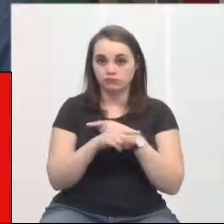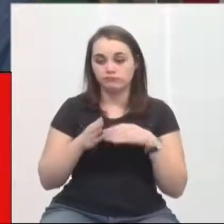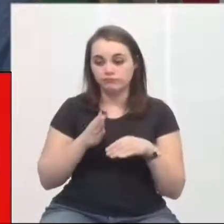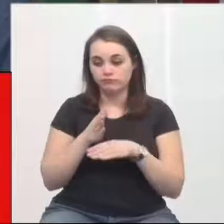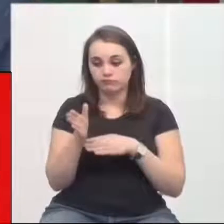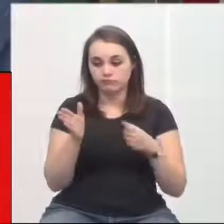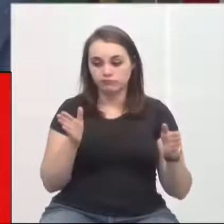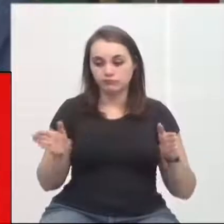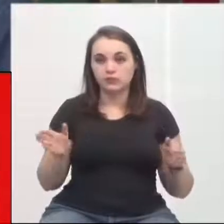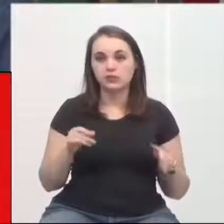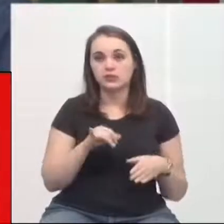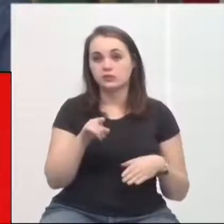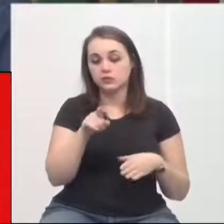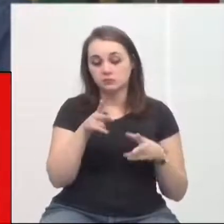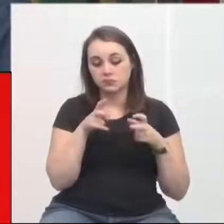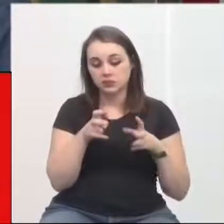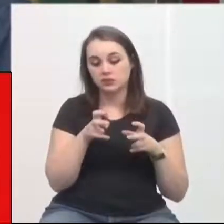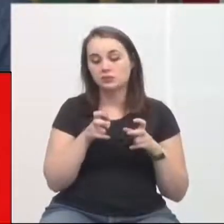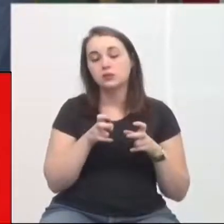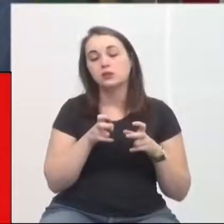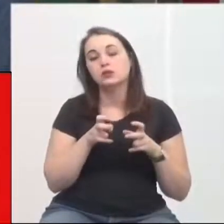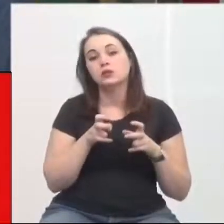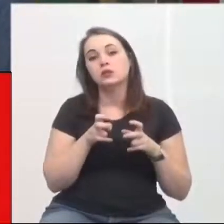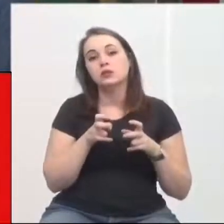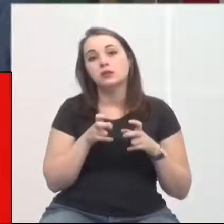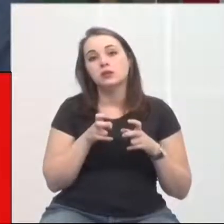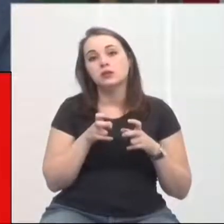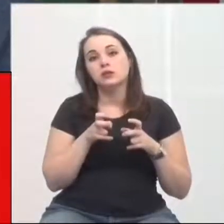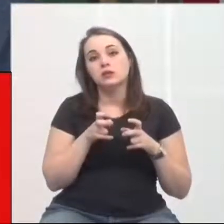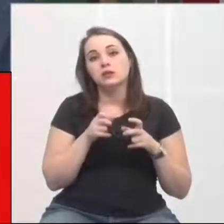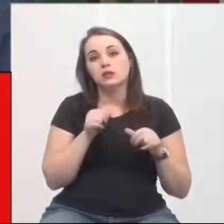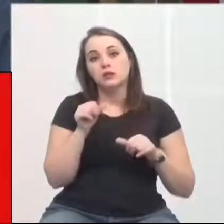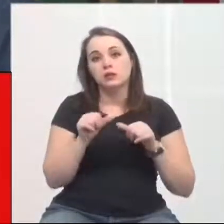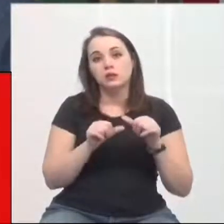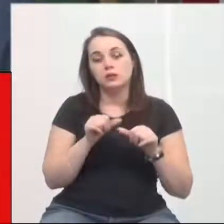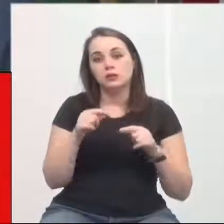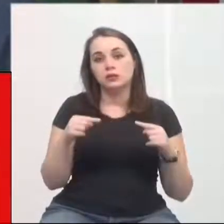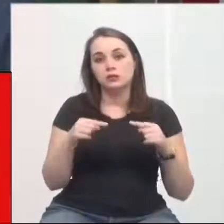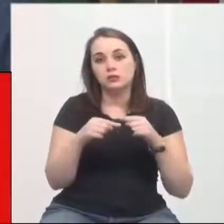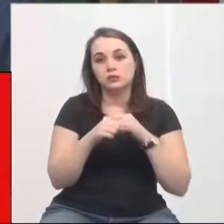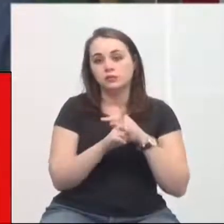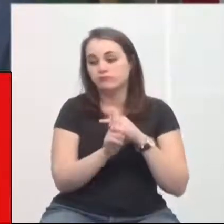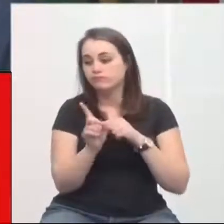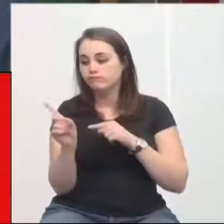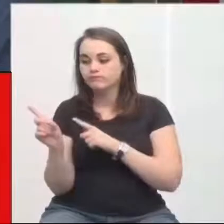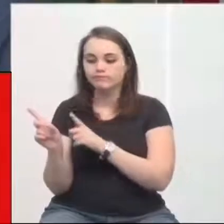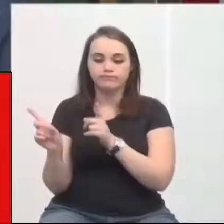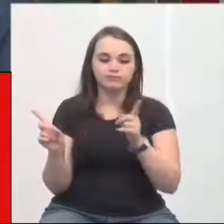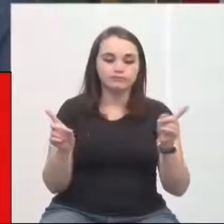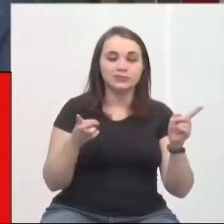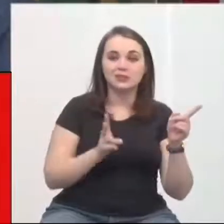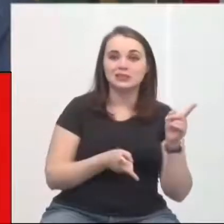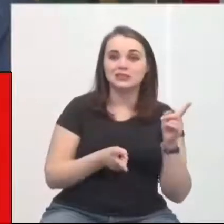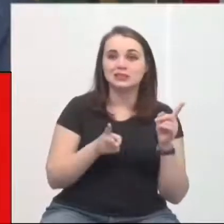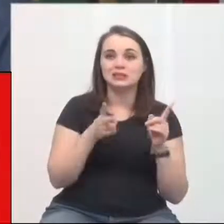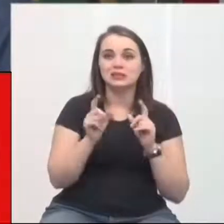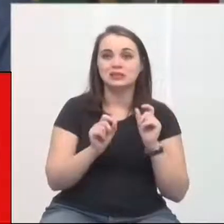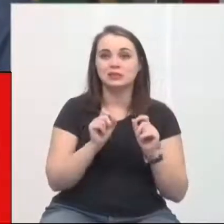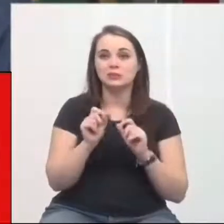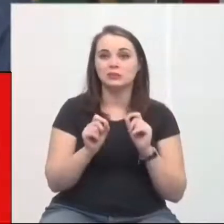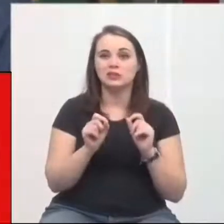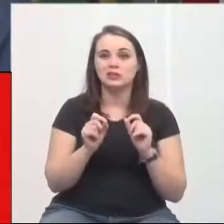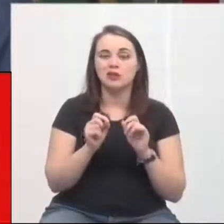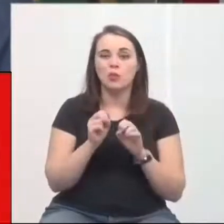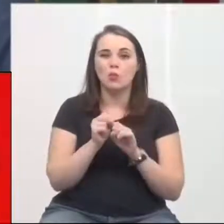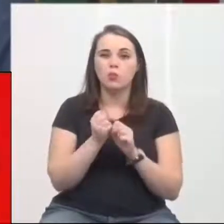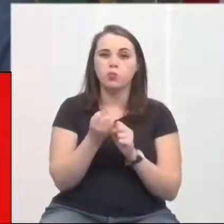Então, se você analisar essa transposição da Centenário de um lado para o outro, é sempre um enrosco